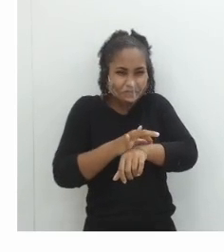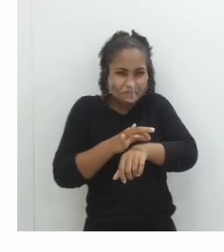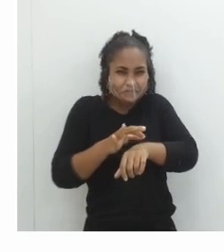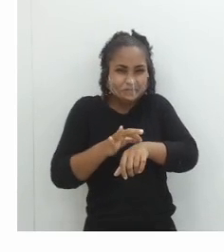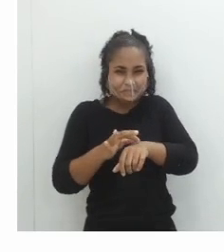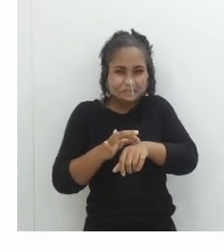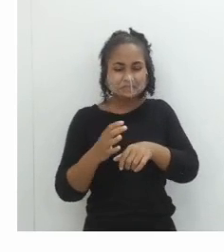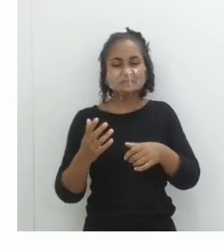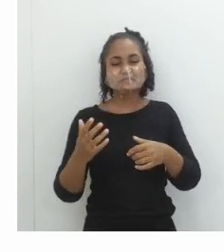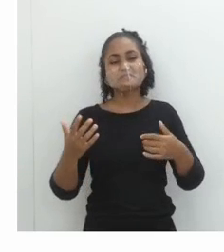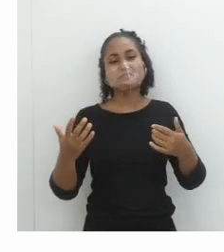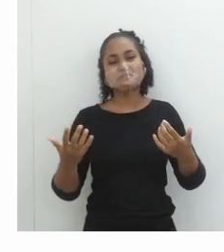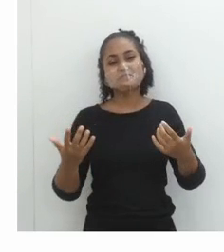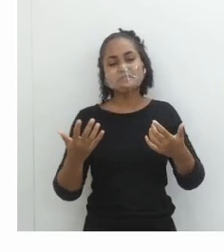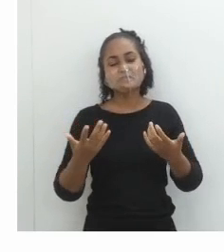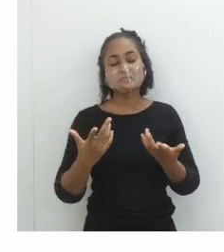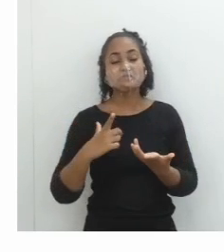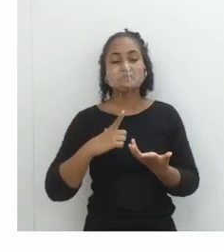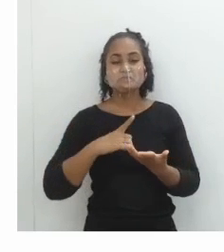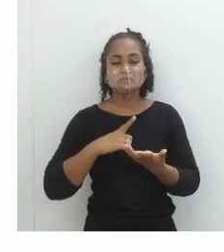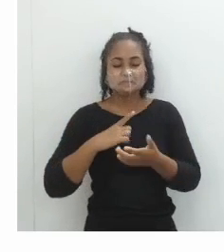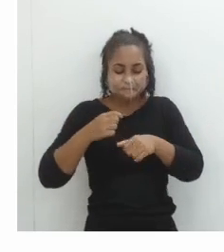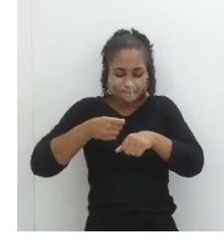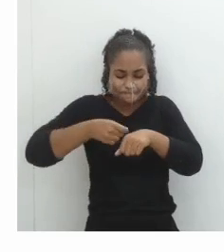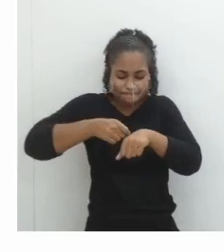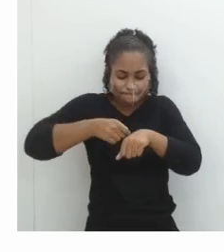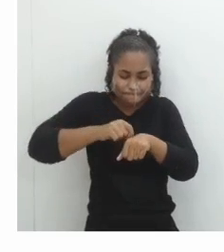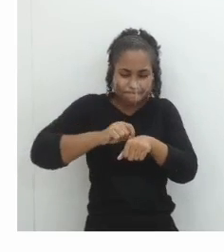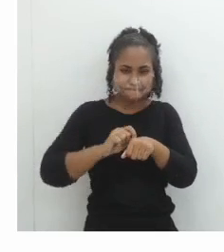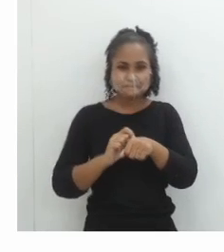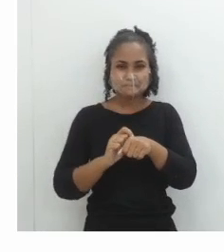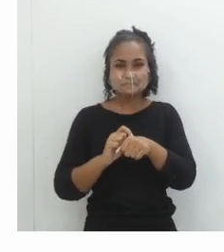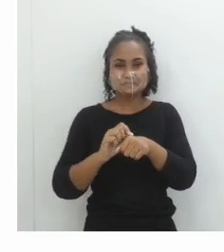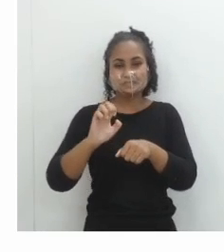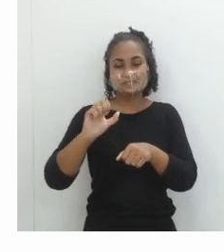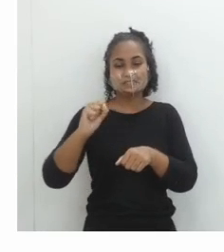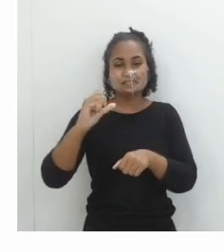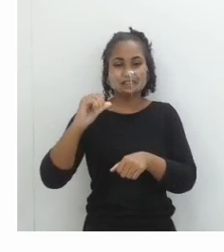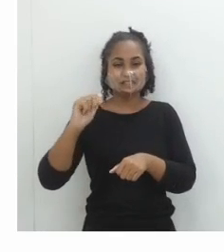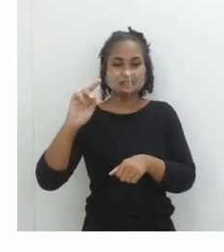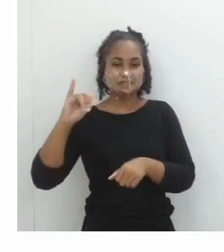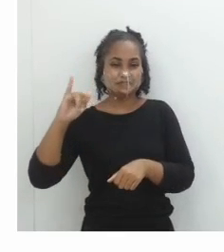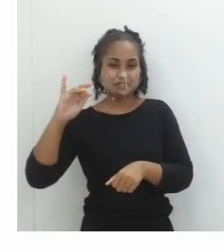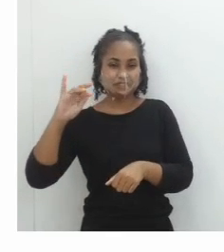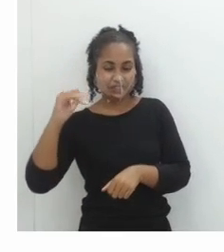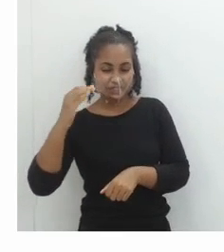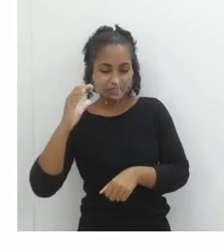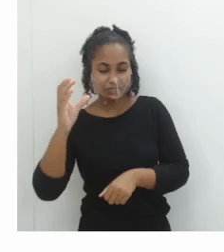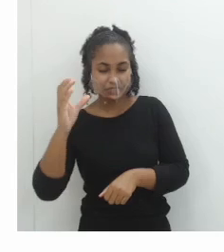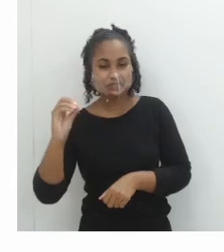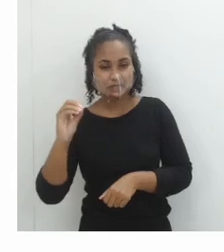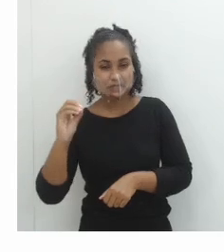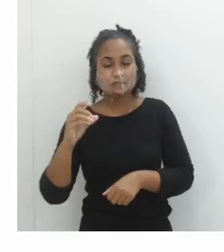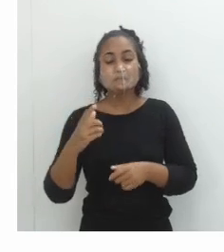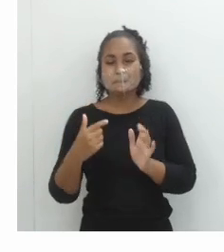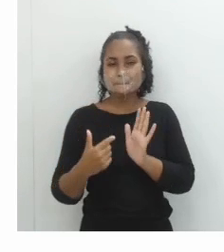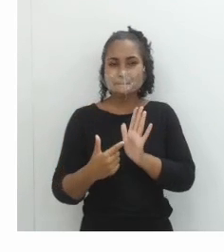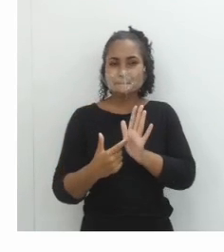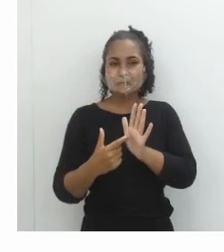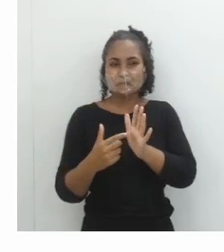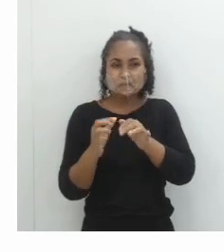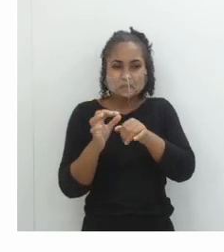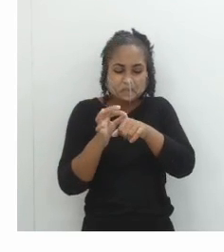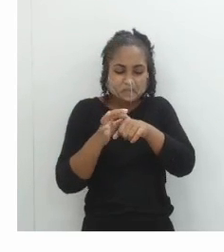bolinhas, tá? Então essa foi uma perfuração chamada de escarificação, que após a cicatrização ela dá